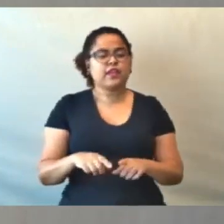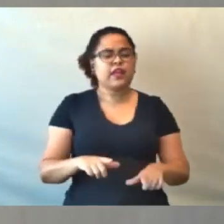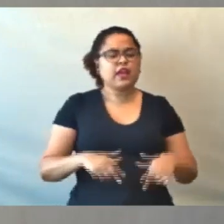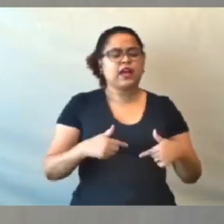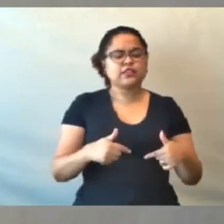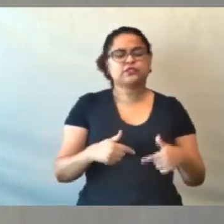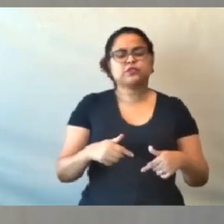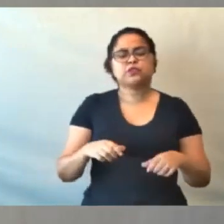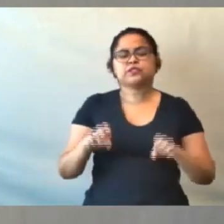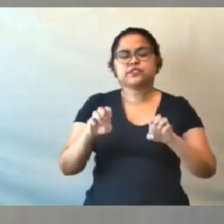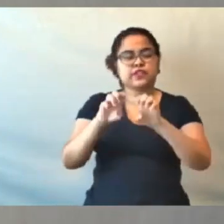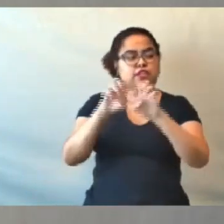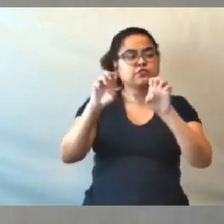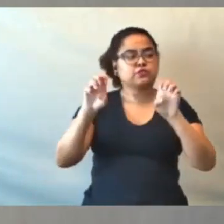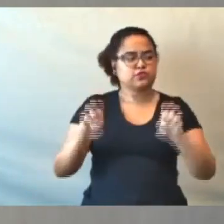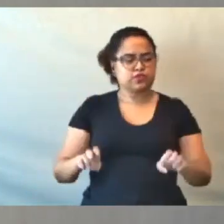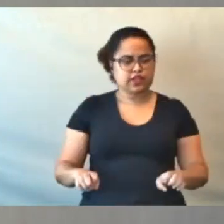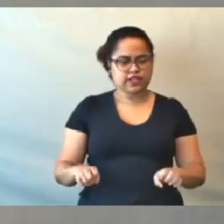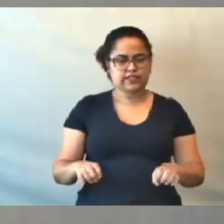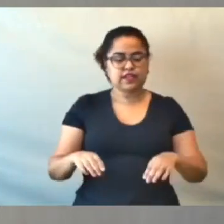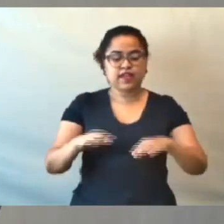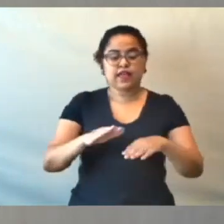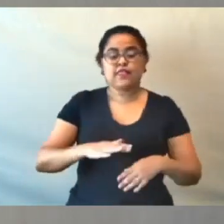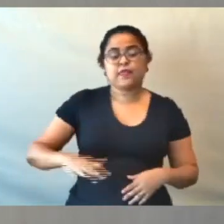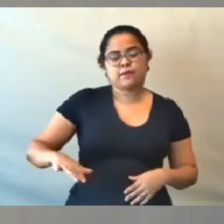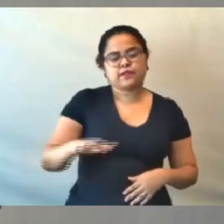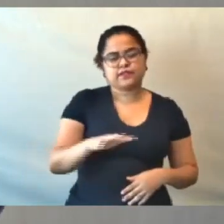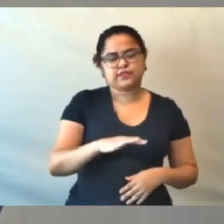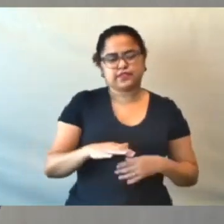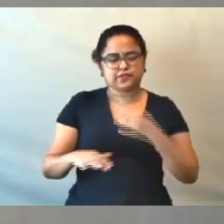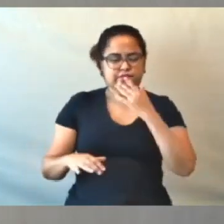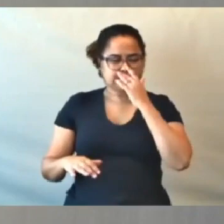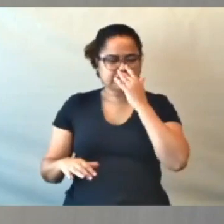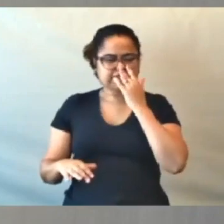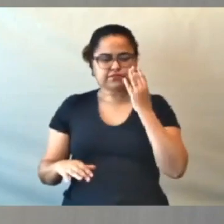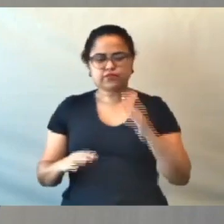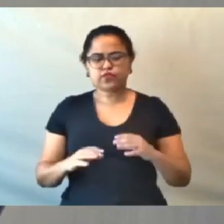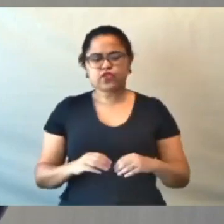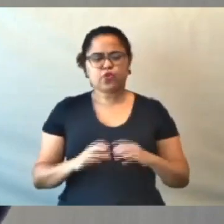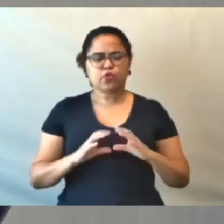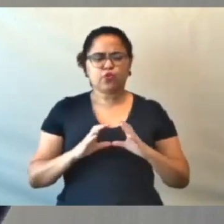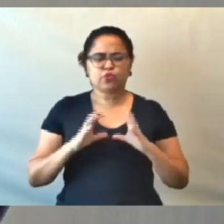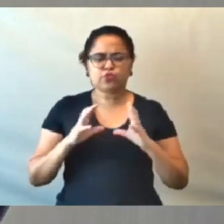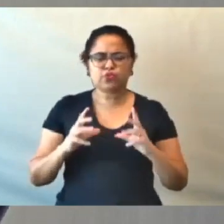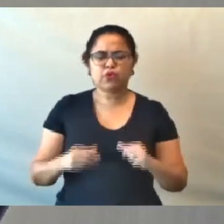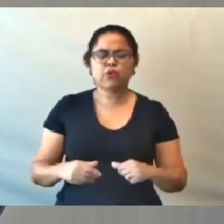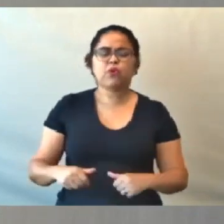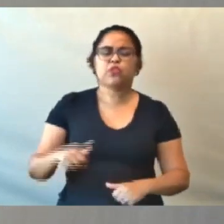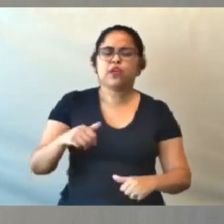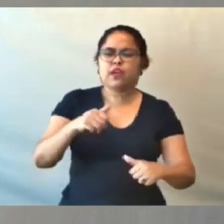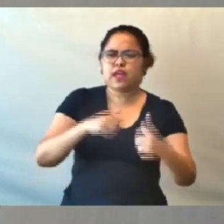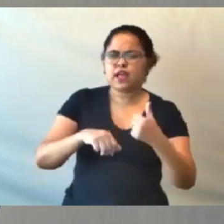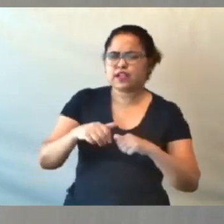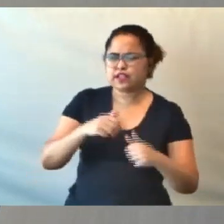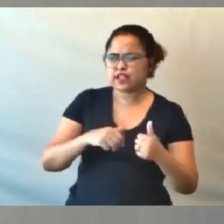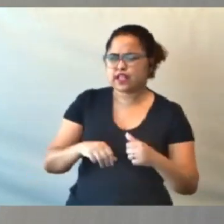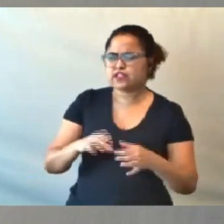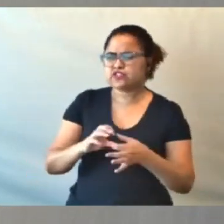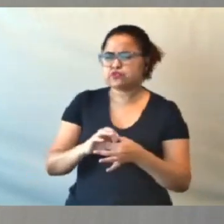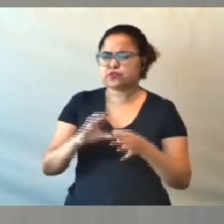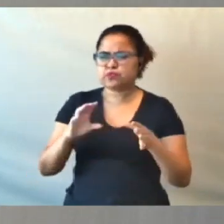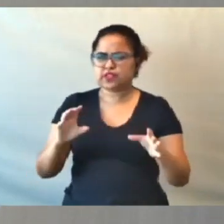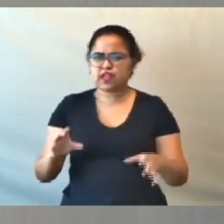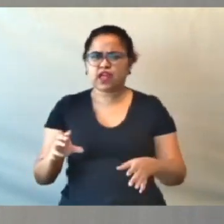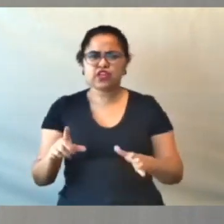aí, com toda a análise, avaliando efetividade, aplicabilidade, a disponibilidade comercial, o impacto